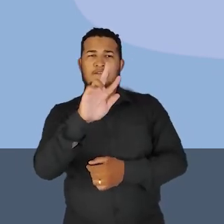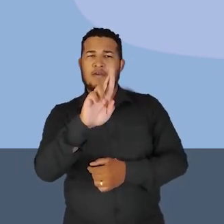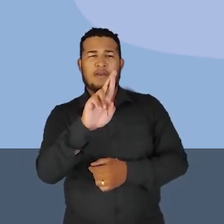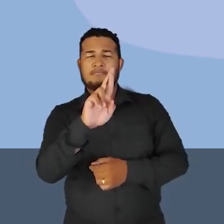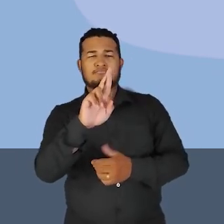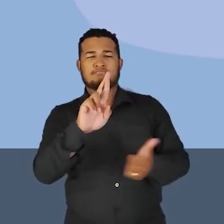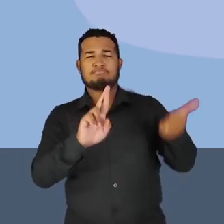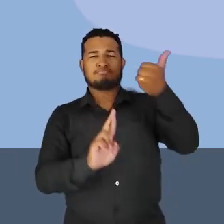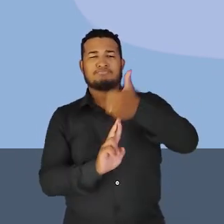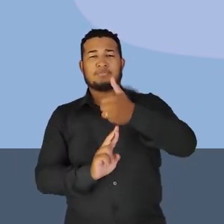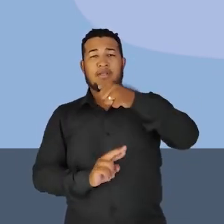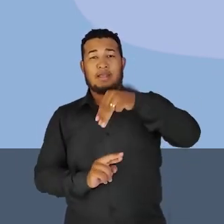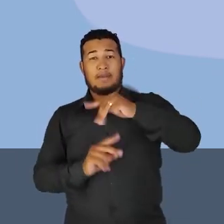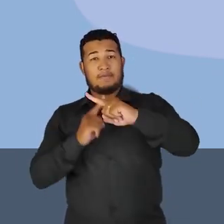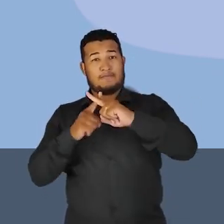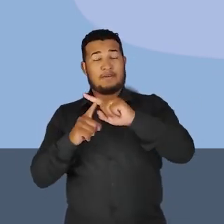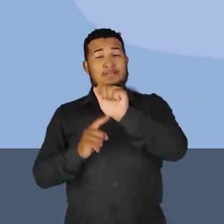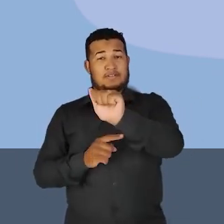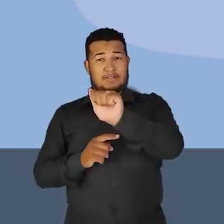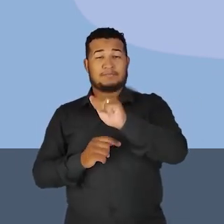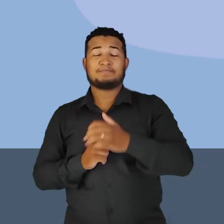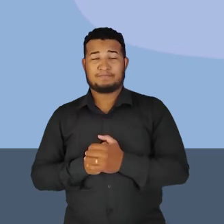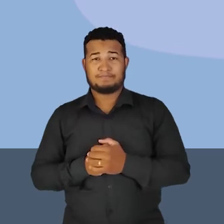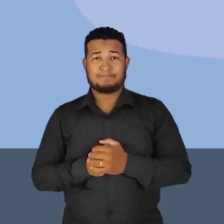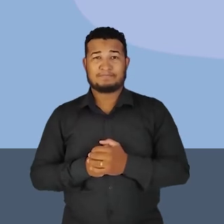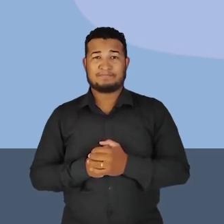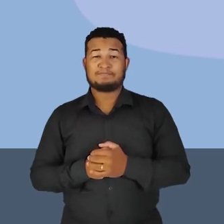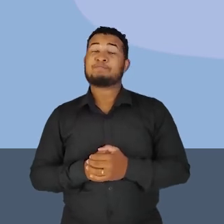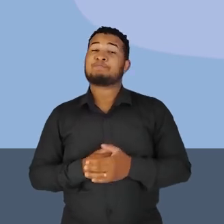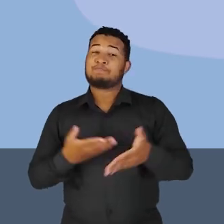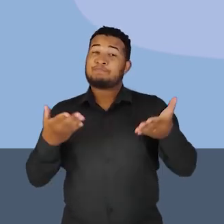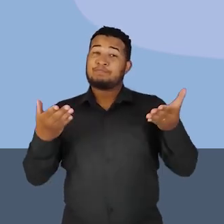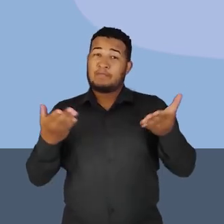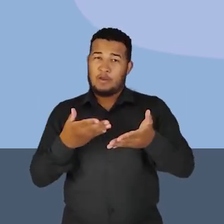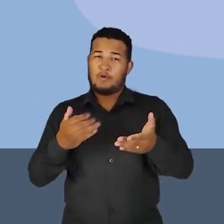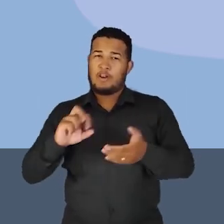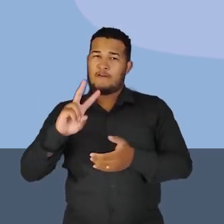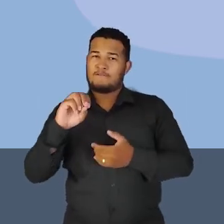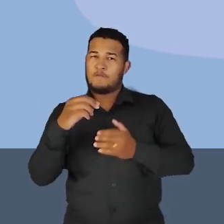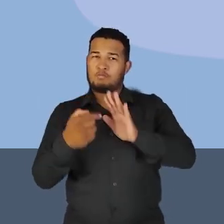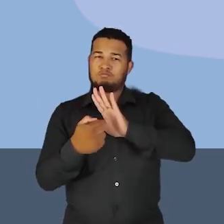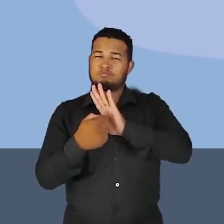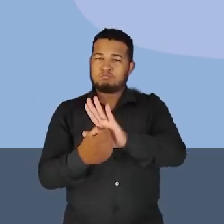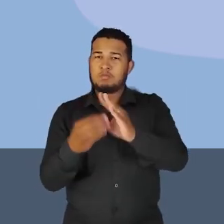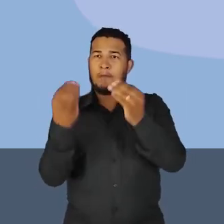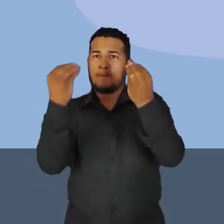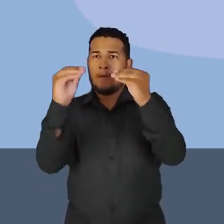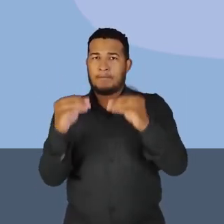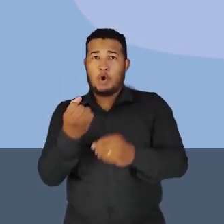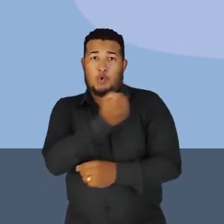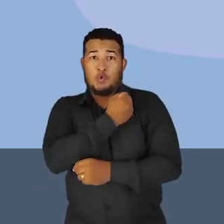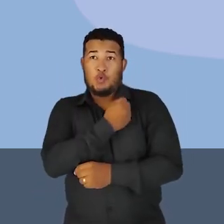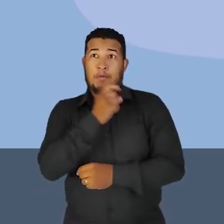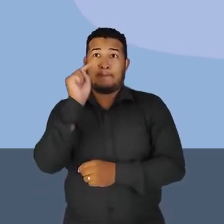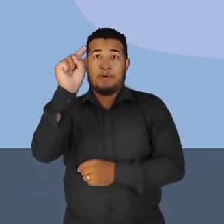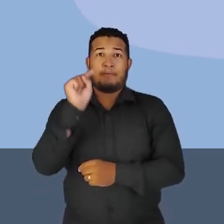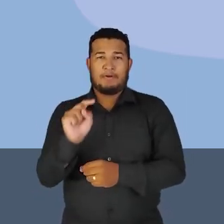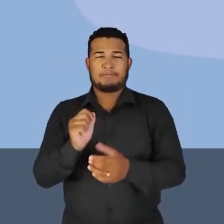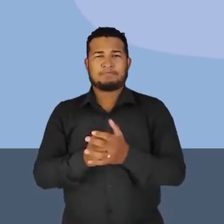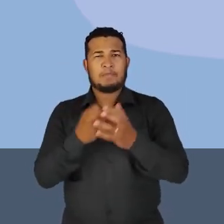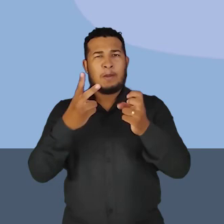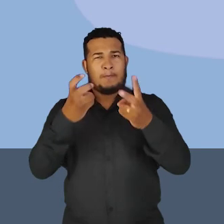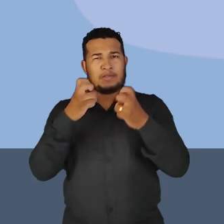coloquei massa vezes aceleração. E agora, vou atribuir os valores que estão na figura. Observe